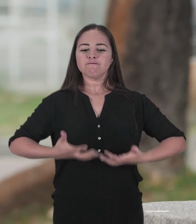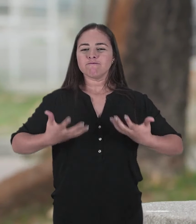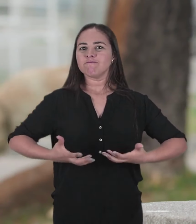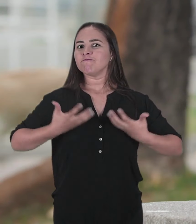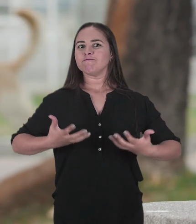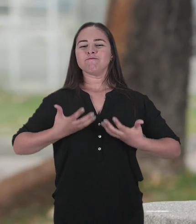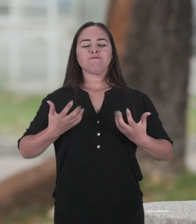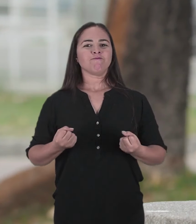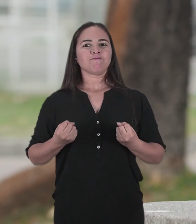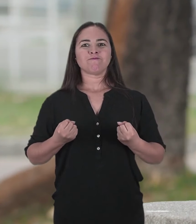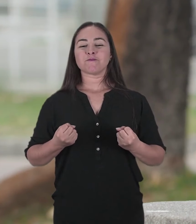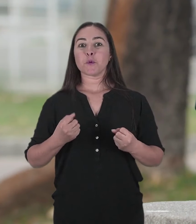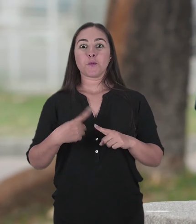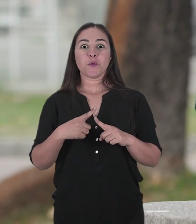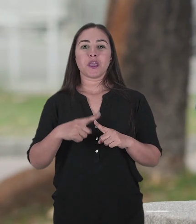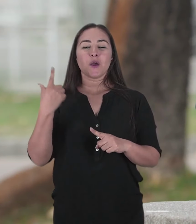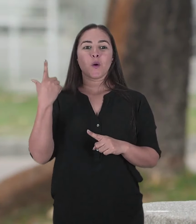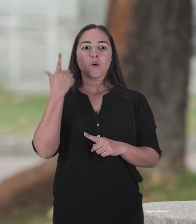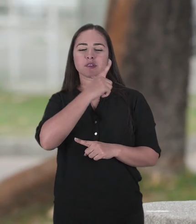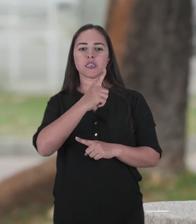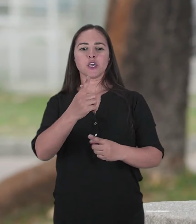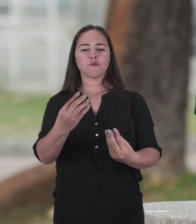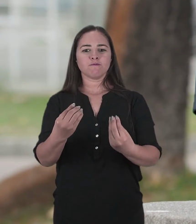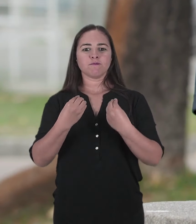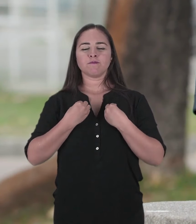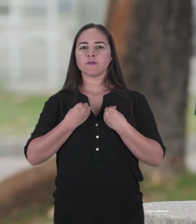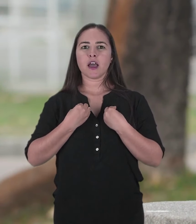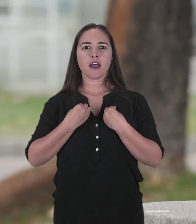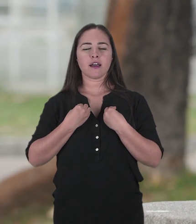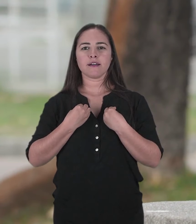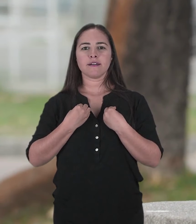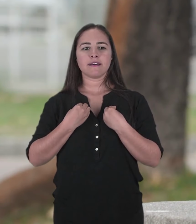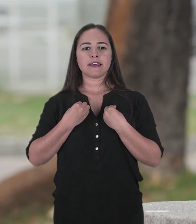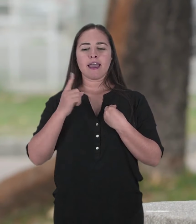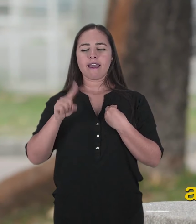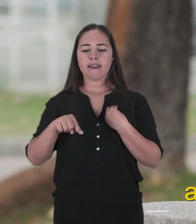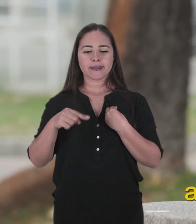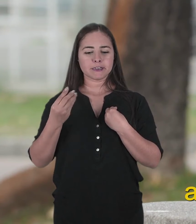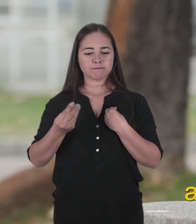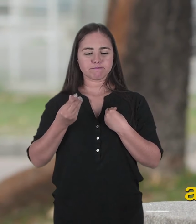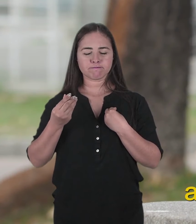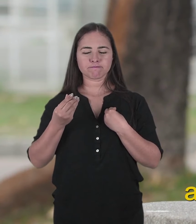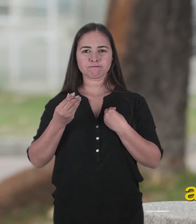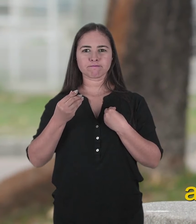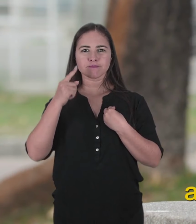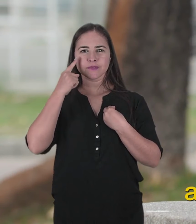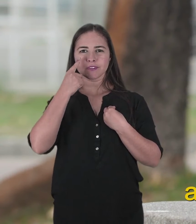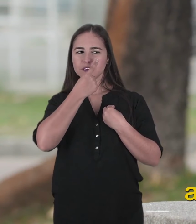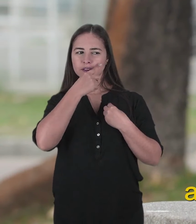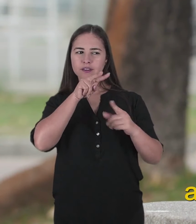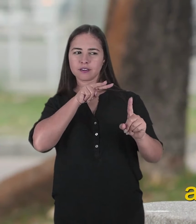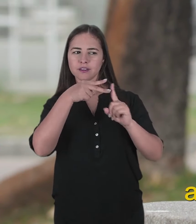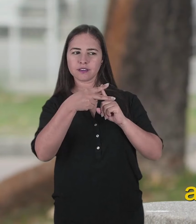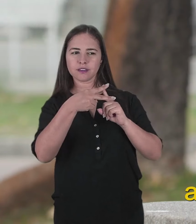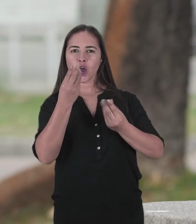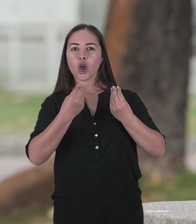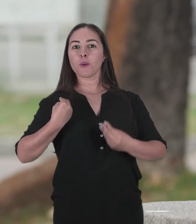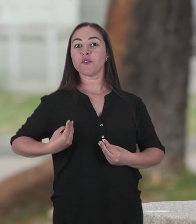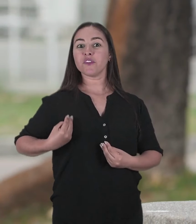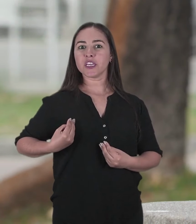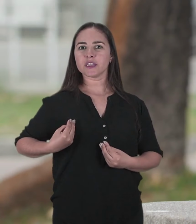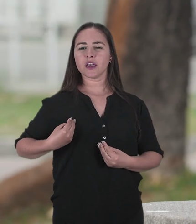grande, conseguiu fazer com que eu mudasse a perspectiva de vida que eu estava